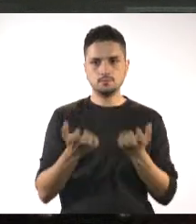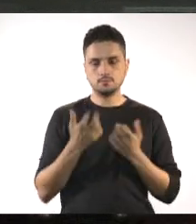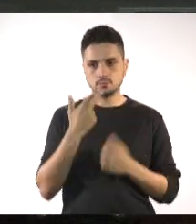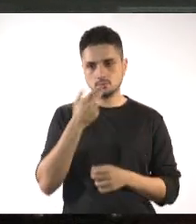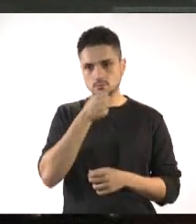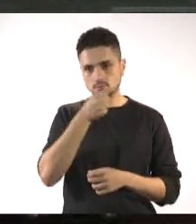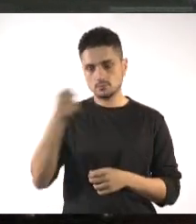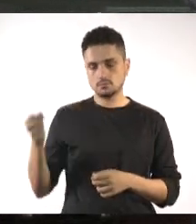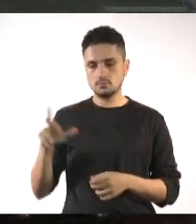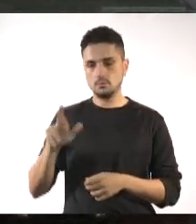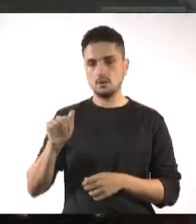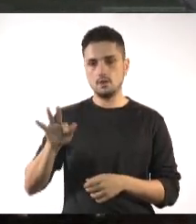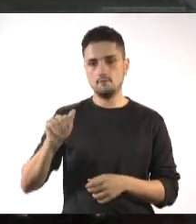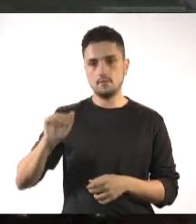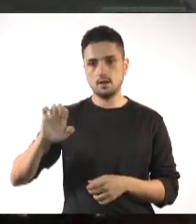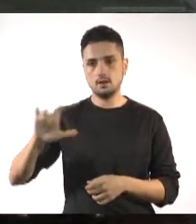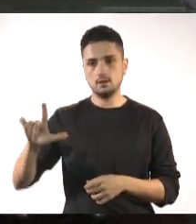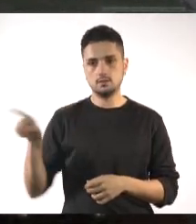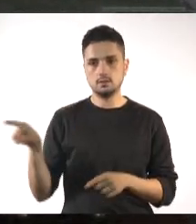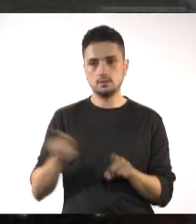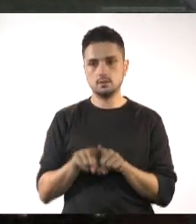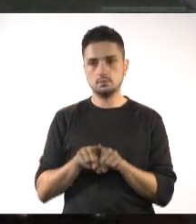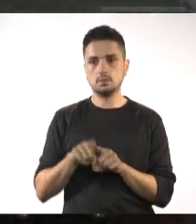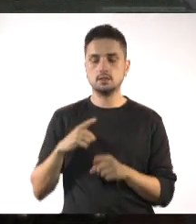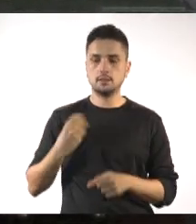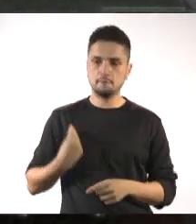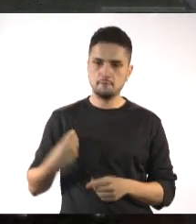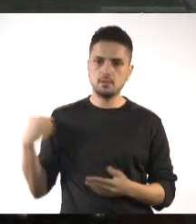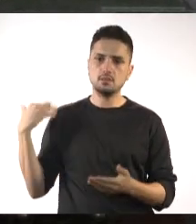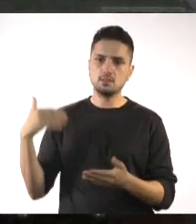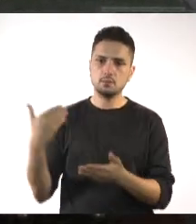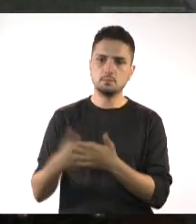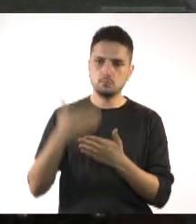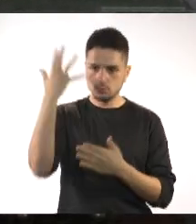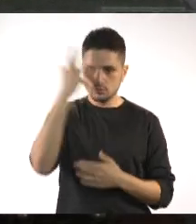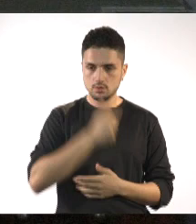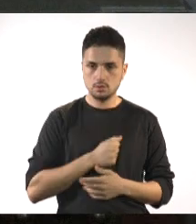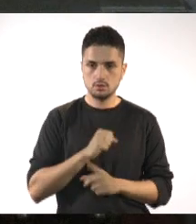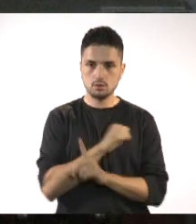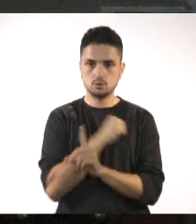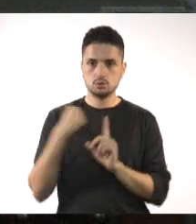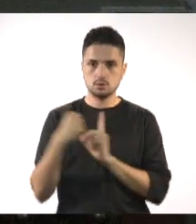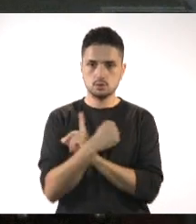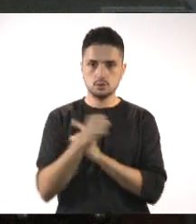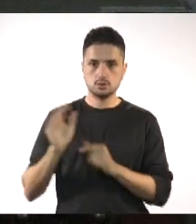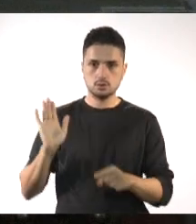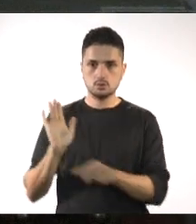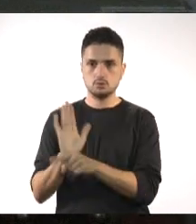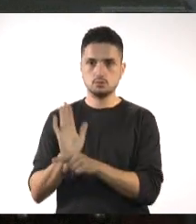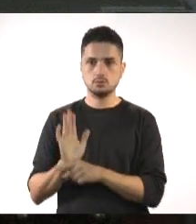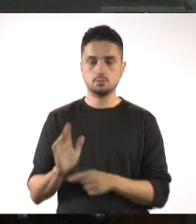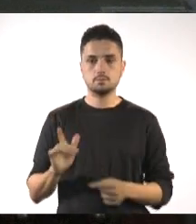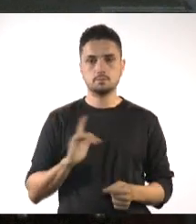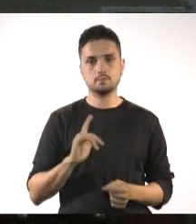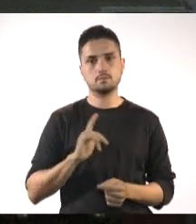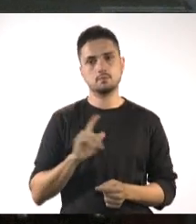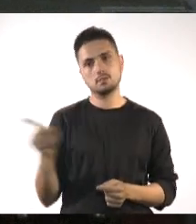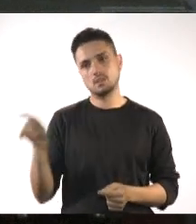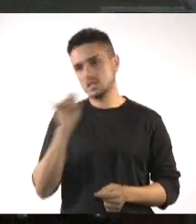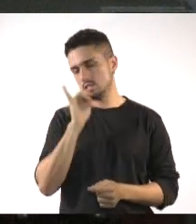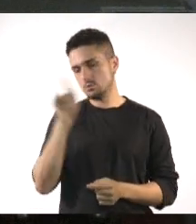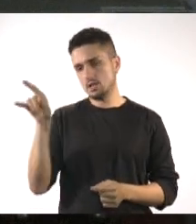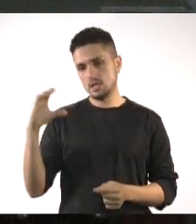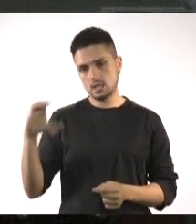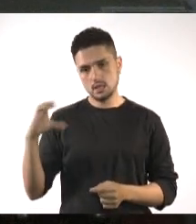para o Rafael Costa, que também tem uma trajetória muito bonita na parte social, nas pastorais sociais, um grande exemplo de